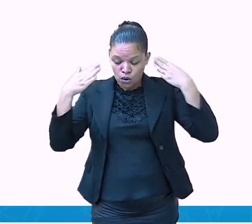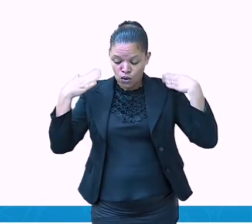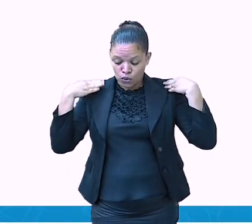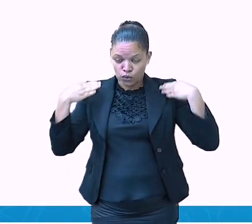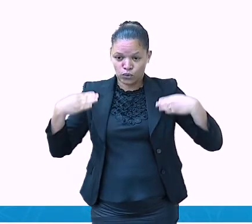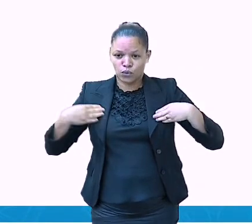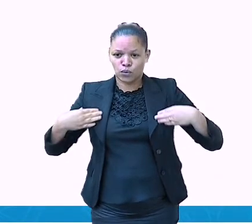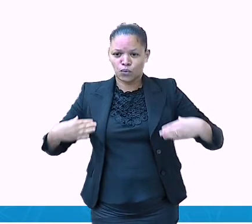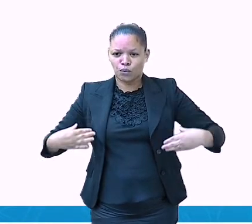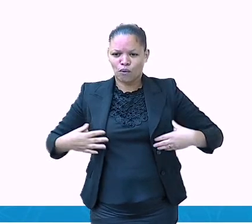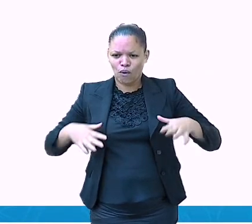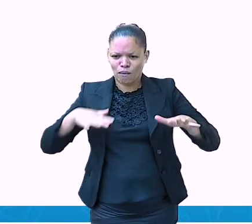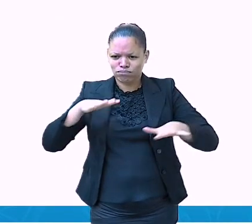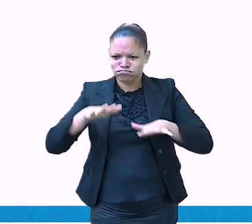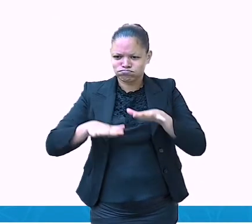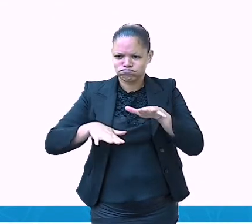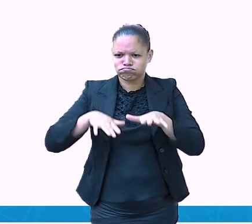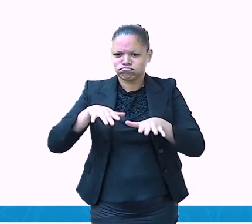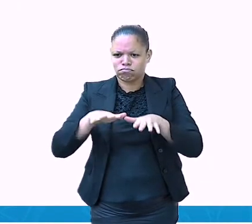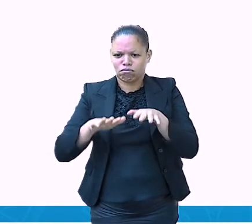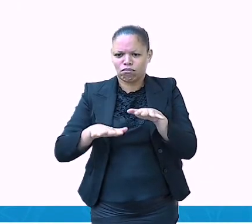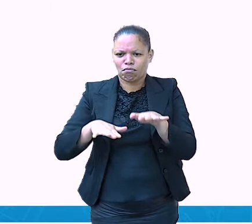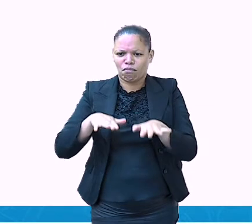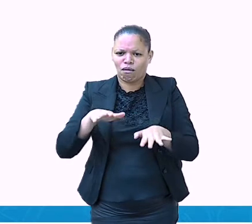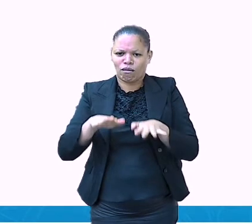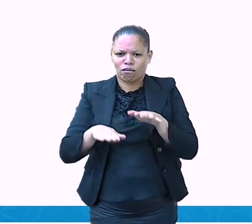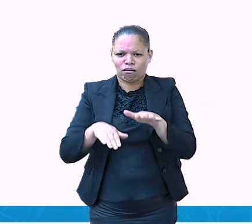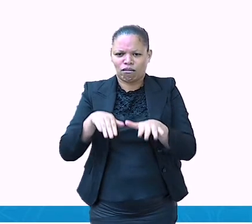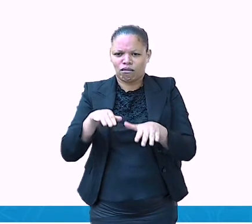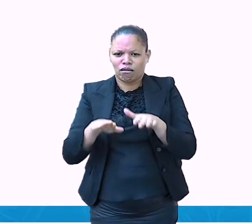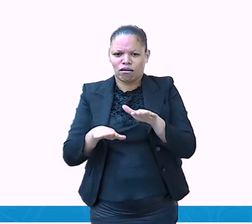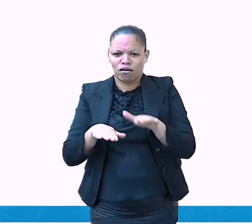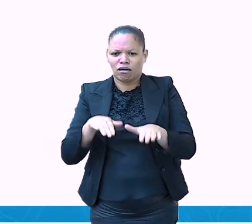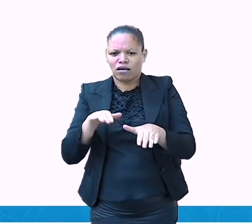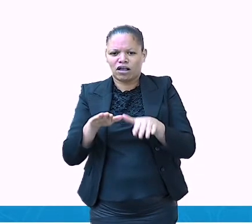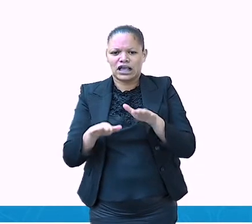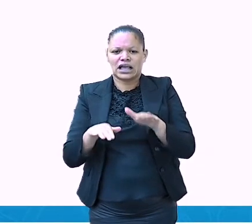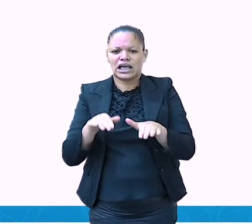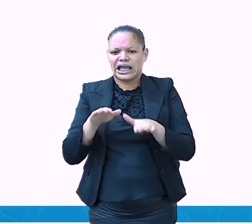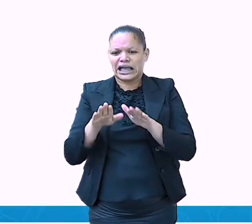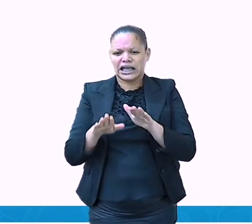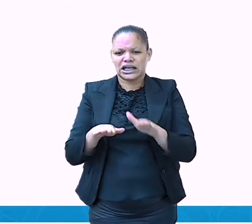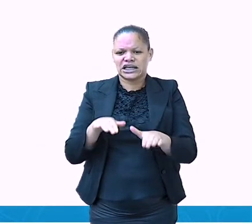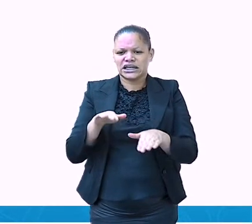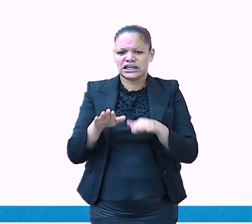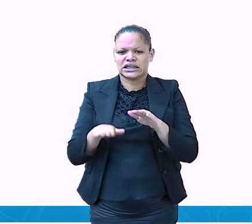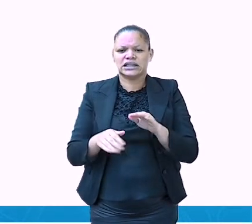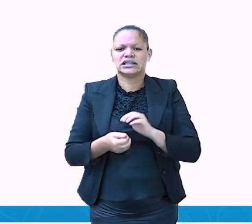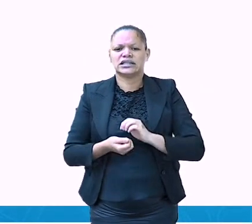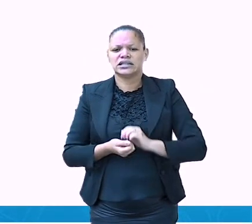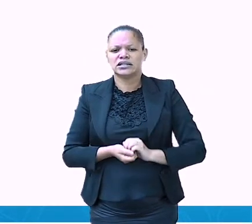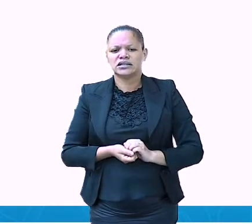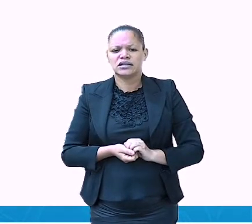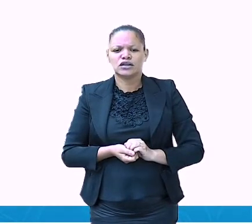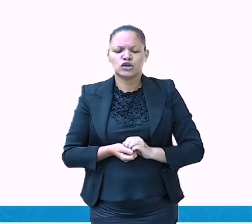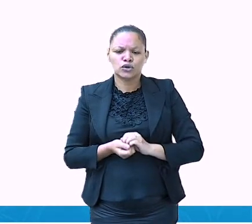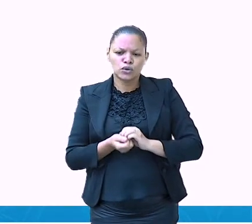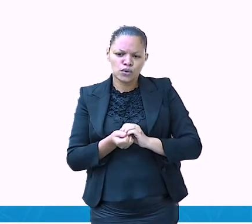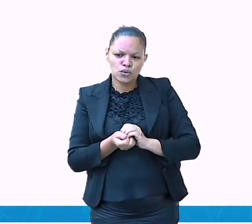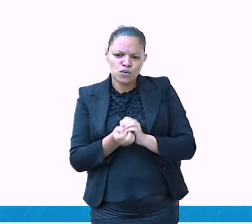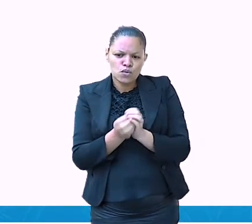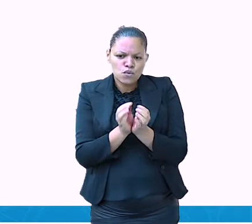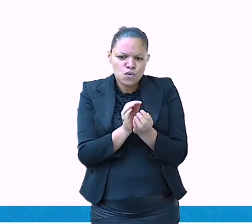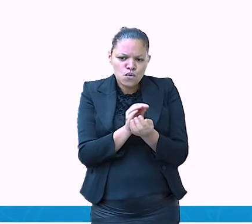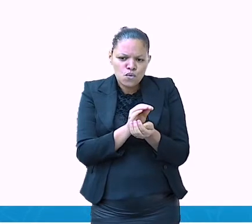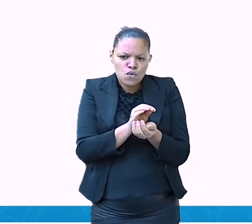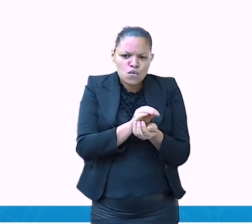essa estrutura do corpo deles mole, eles podem ter essa parte da casquinha aqui